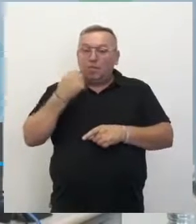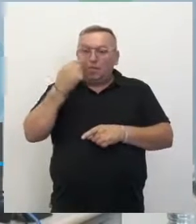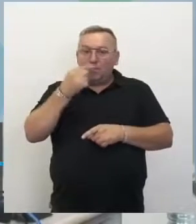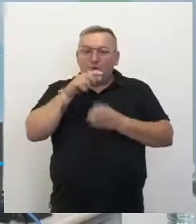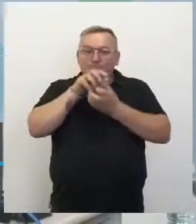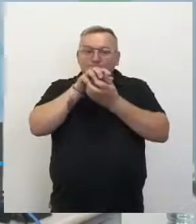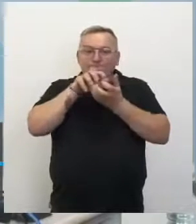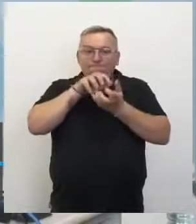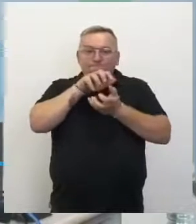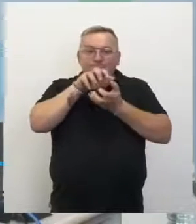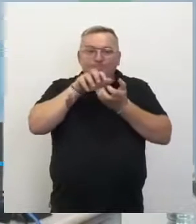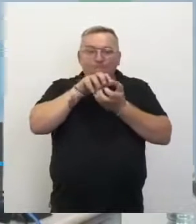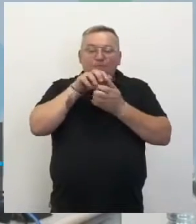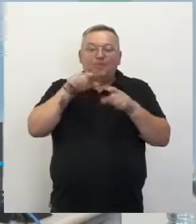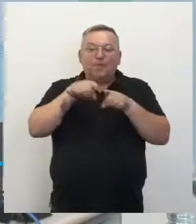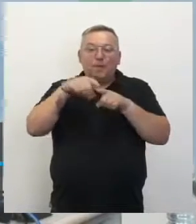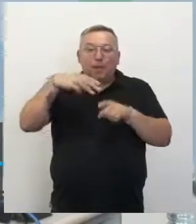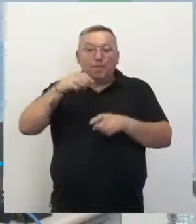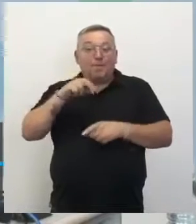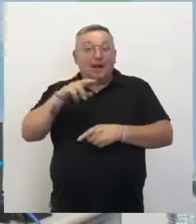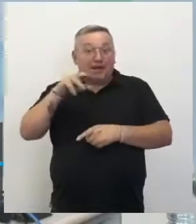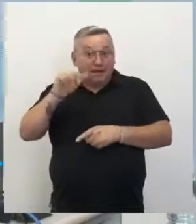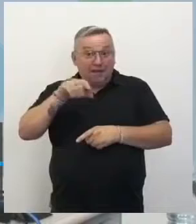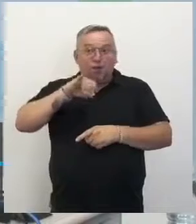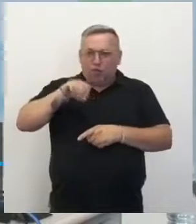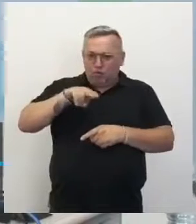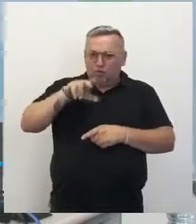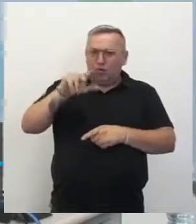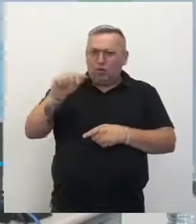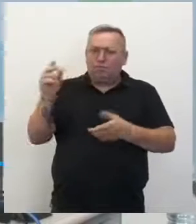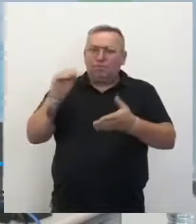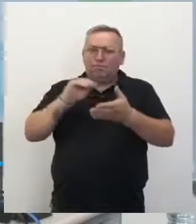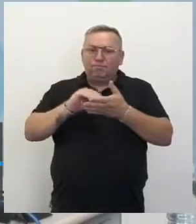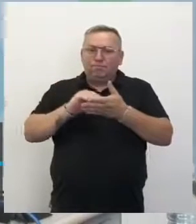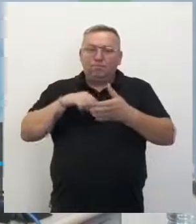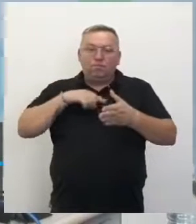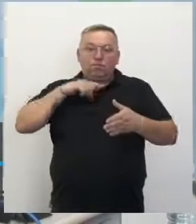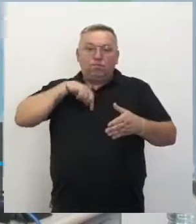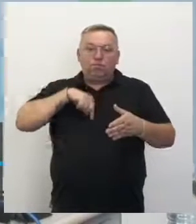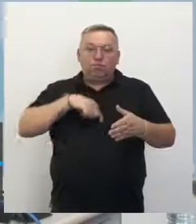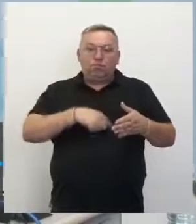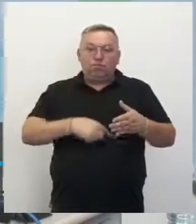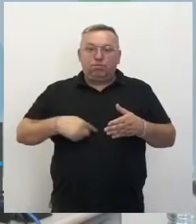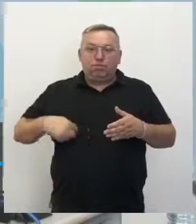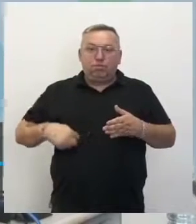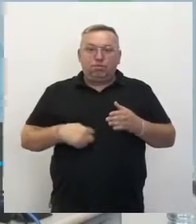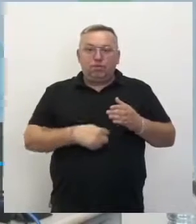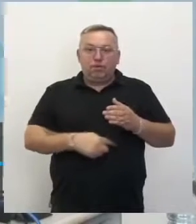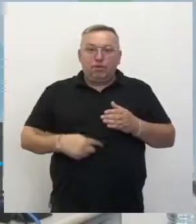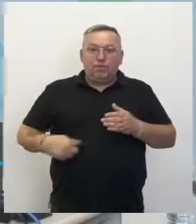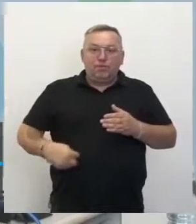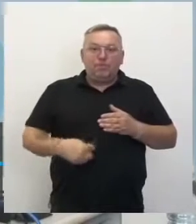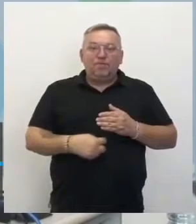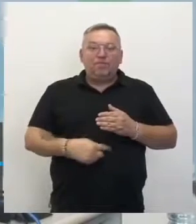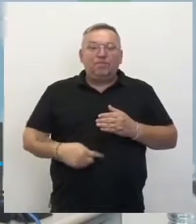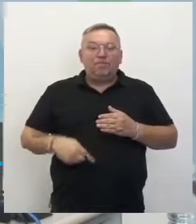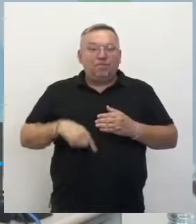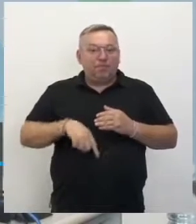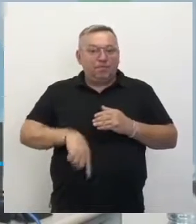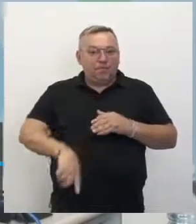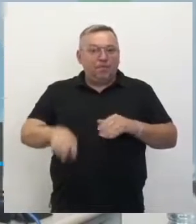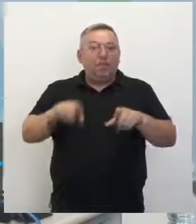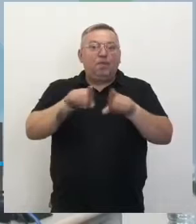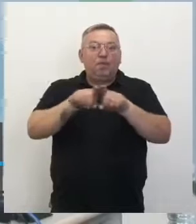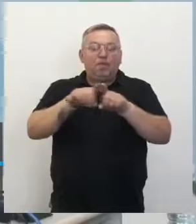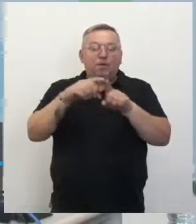vários outros. A Maria, acho que a Maria Júlia escreveu no intestino, que está todo ali no sistema, né? A gente está falando de sistema,